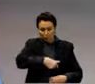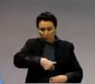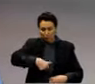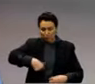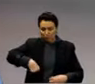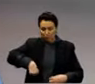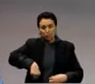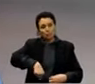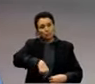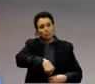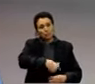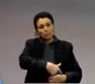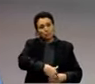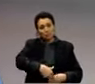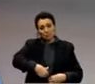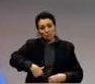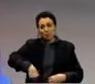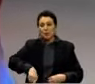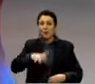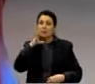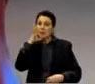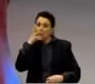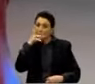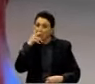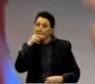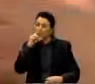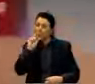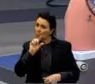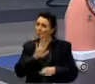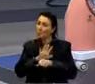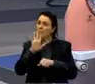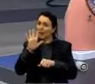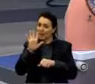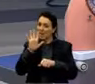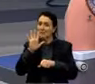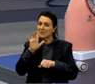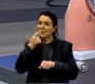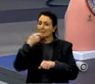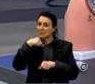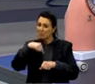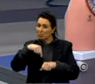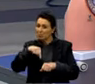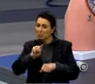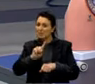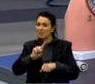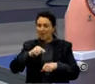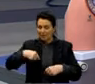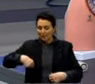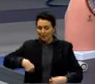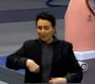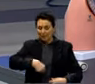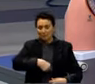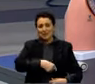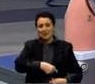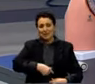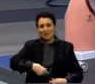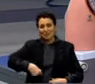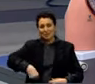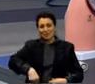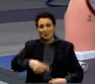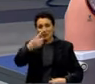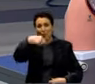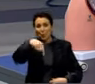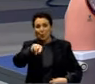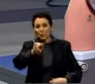uma parte mais lenta da digestão, o alimento vai para o intestino